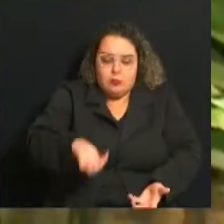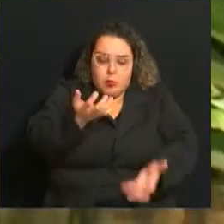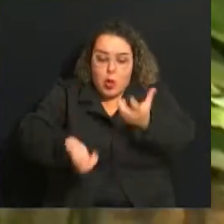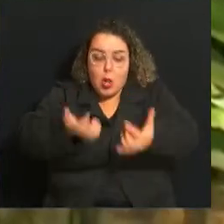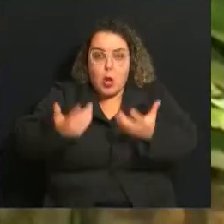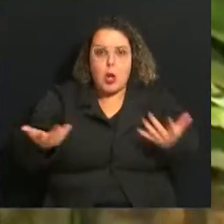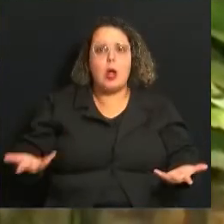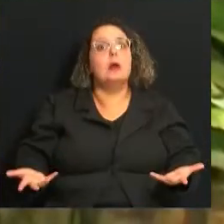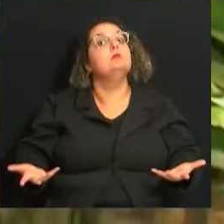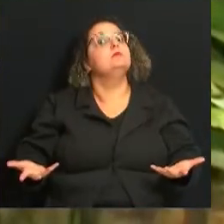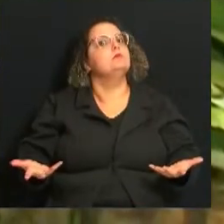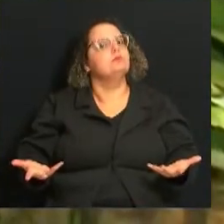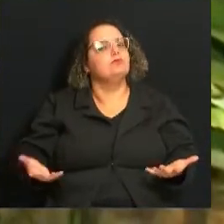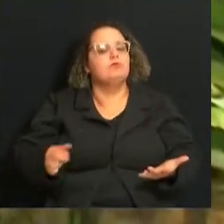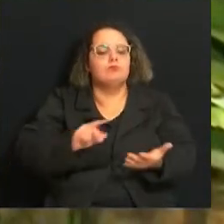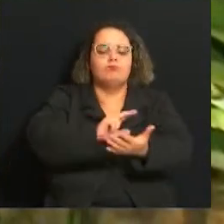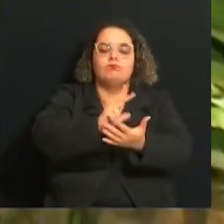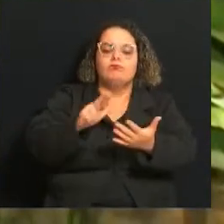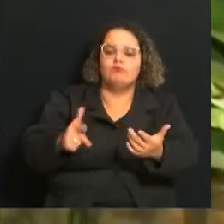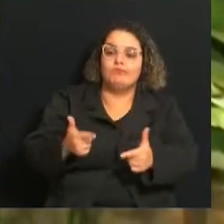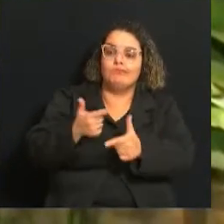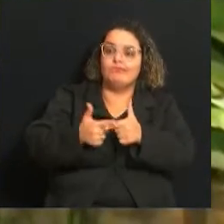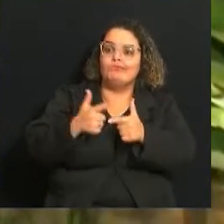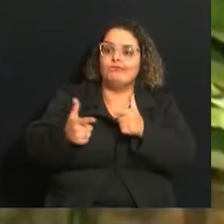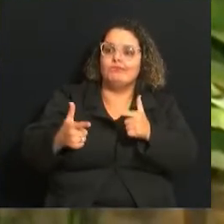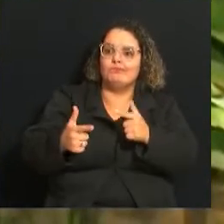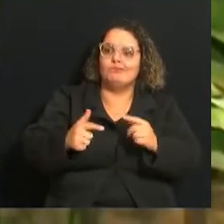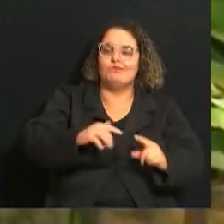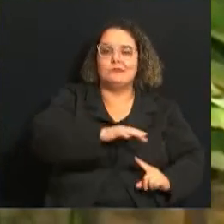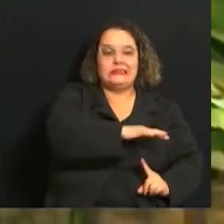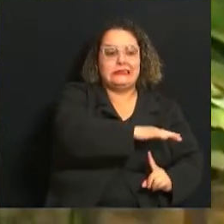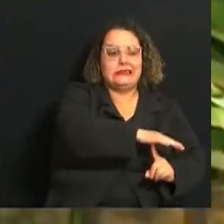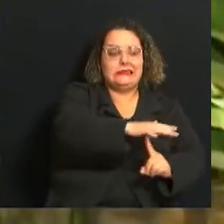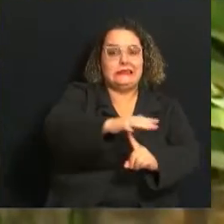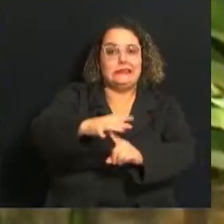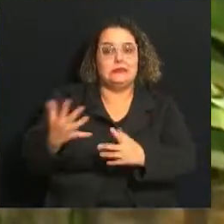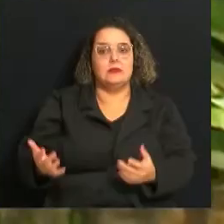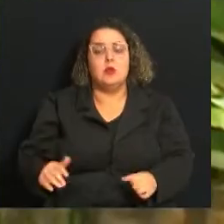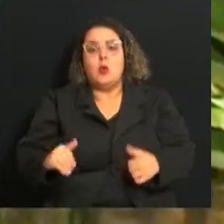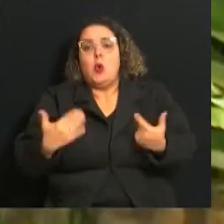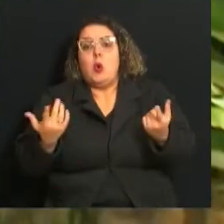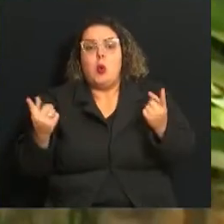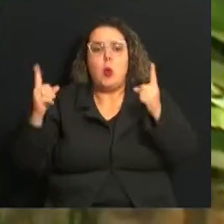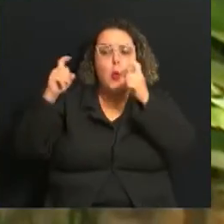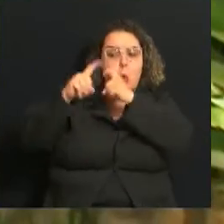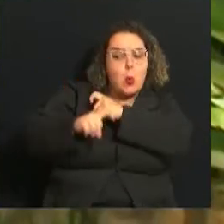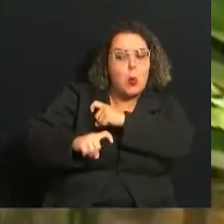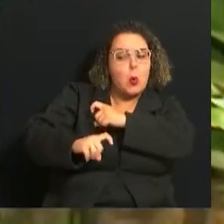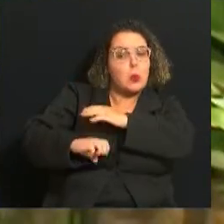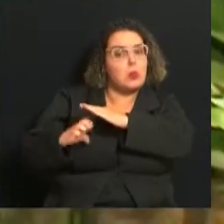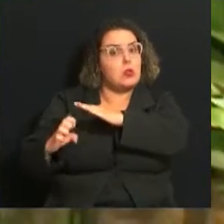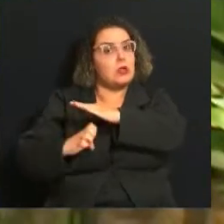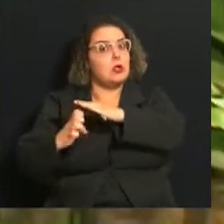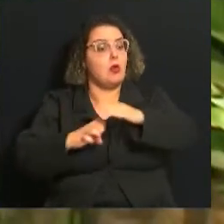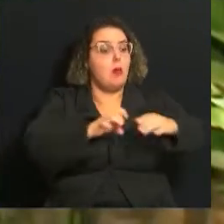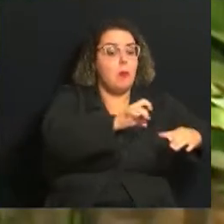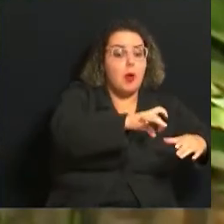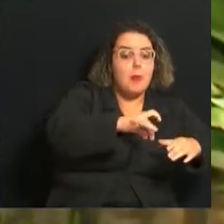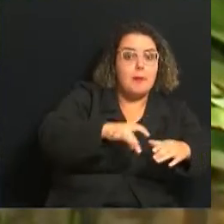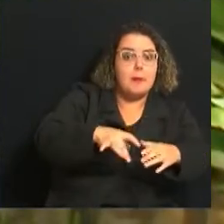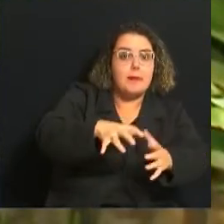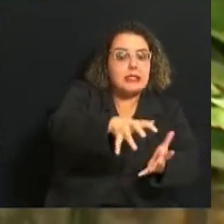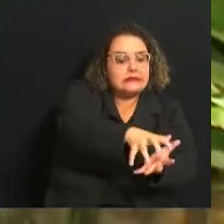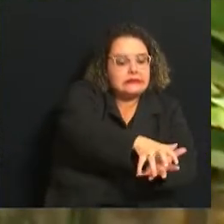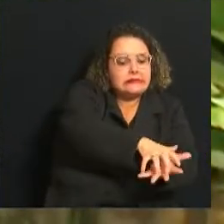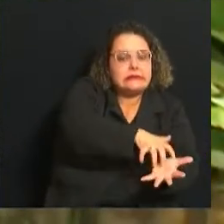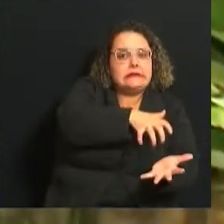ambientais envolvidos. E aí, qual é o desafio das empresas e dos produtores na hora de mexer com a terra e